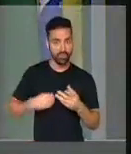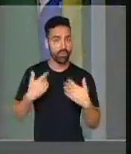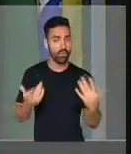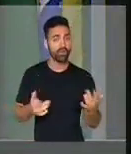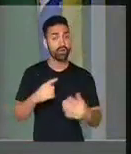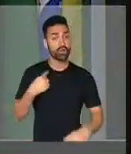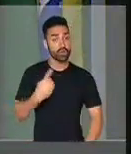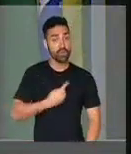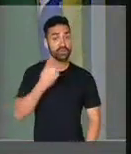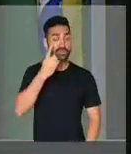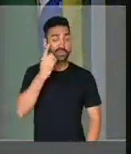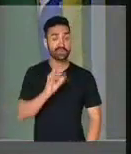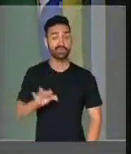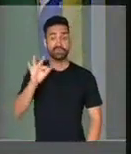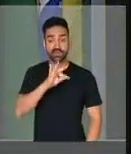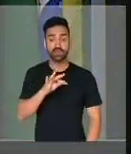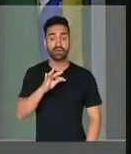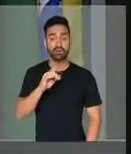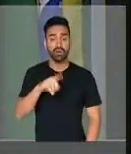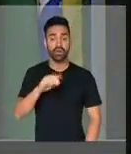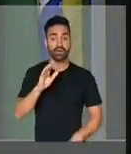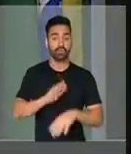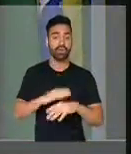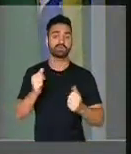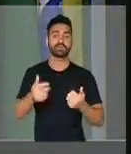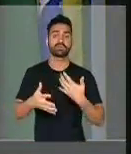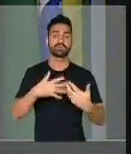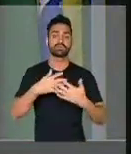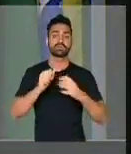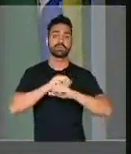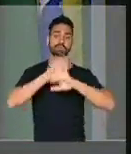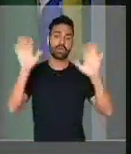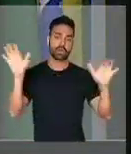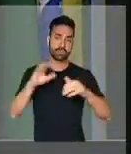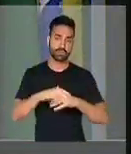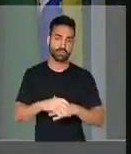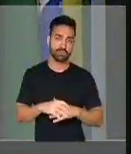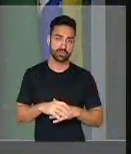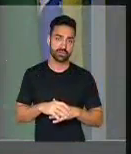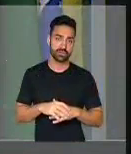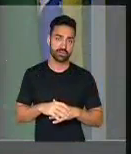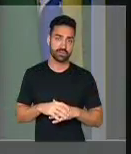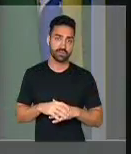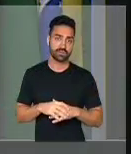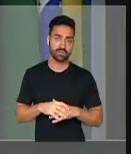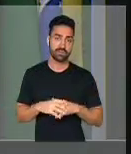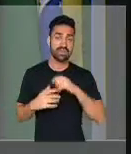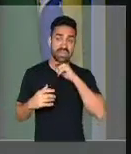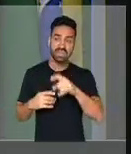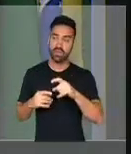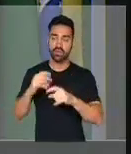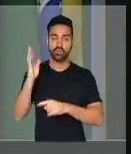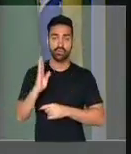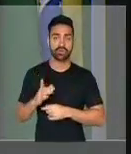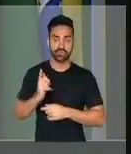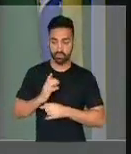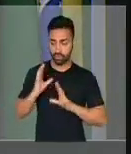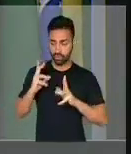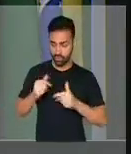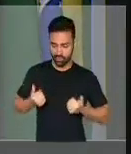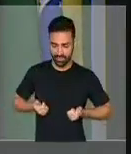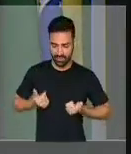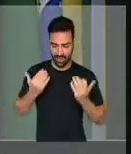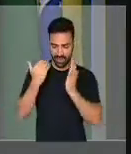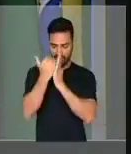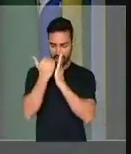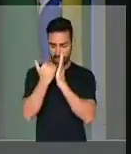federais, somos os mais transparentes dos 3 poderes. Não tem um cidadão no Brasil que tenha as suas